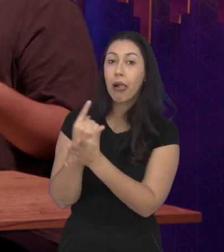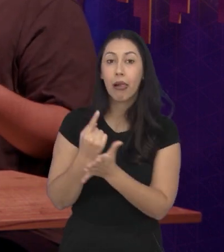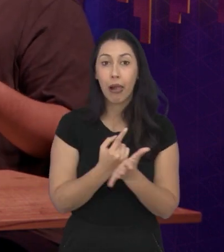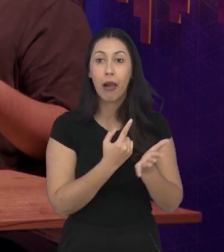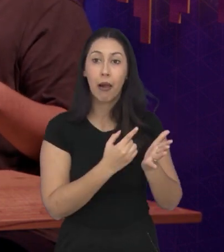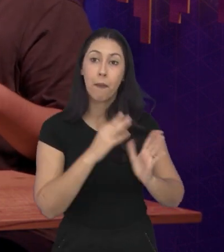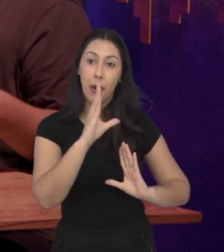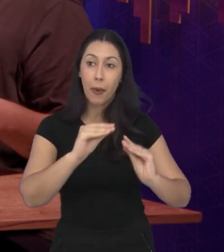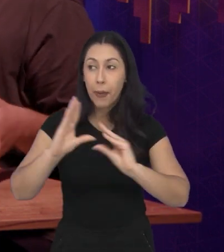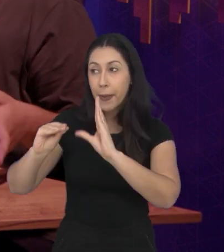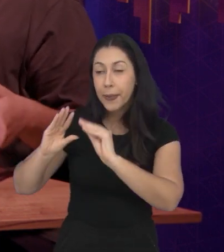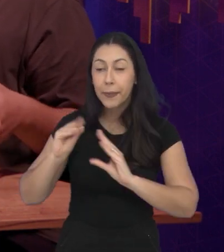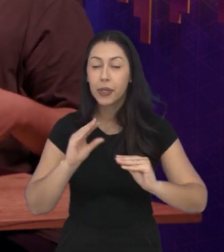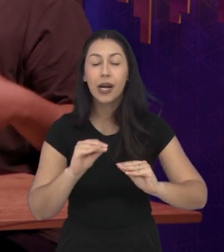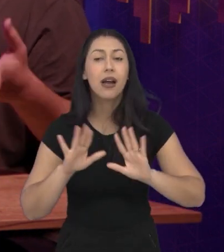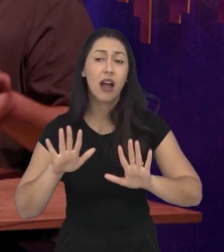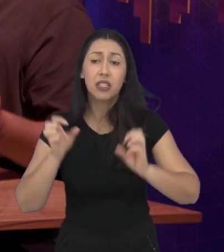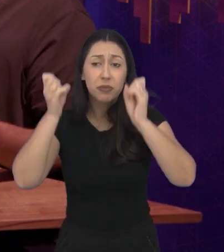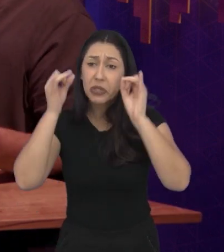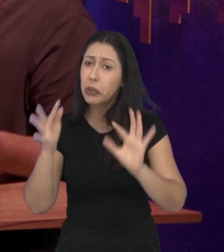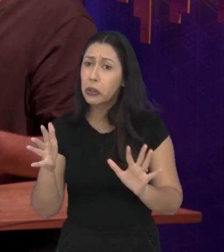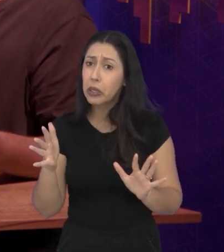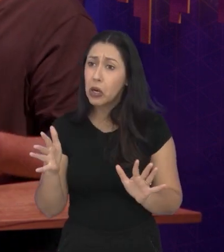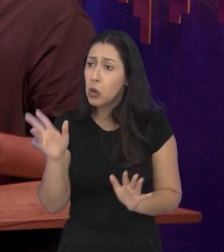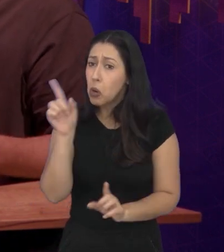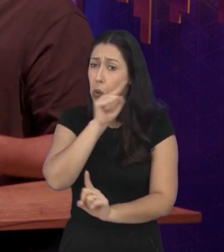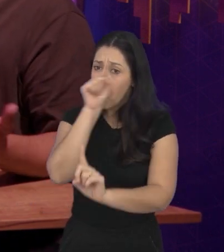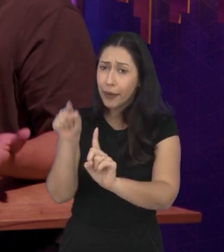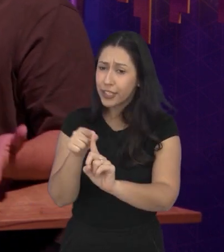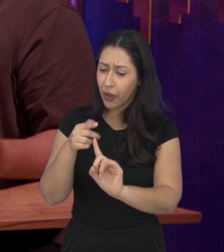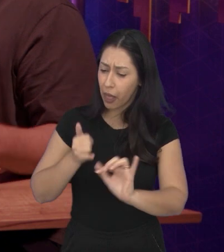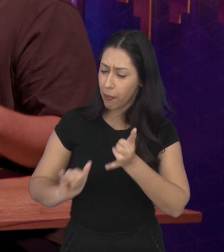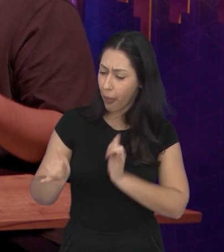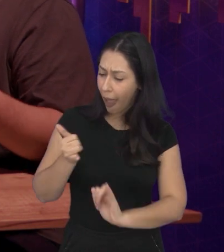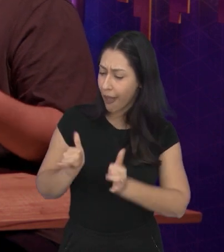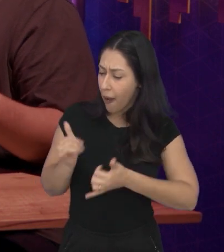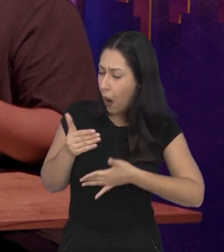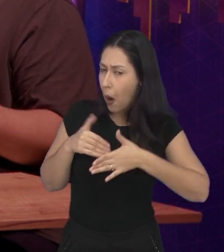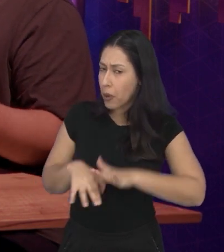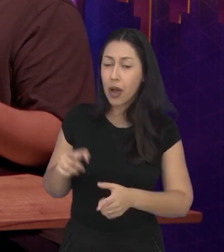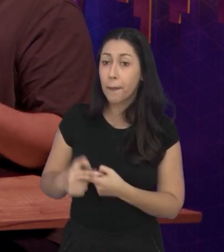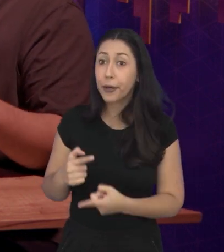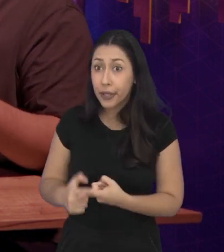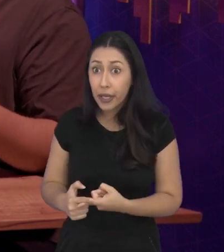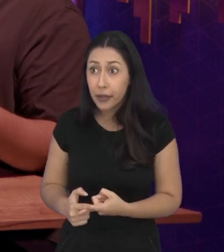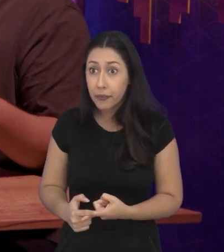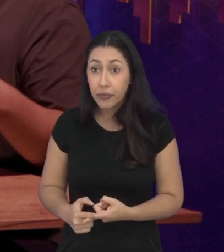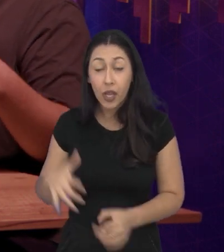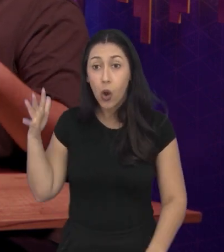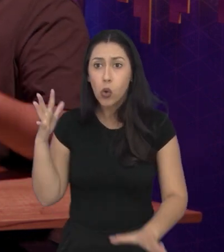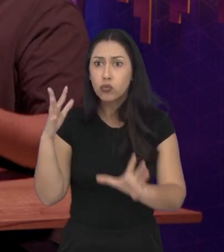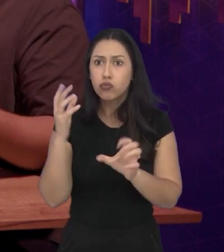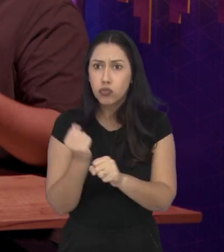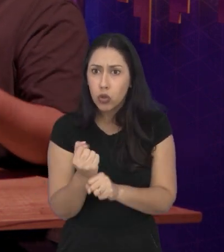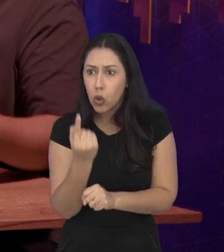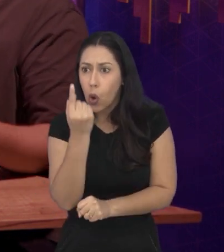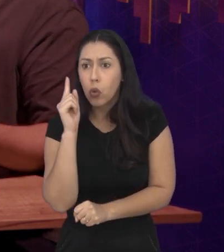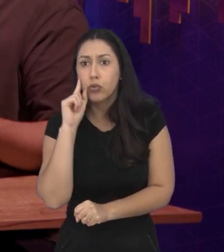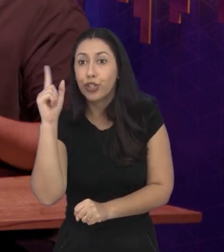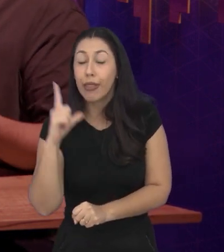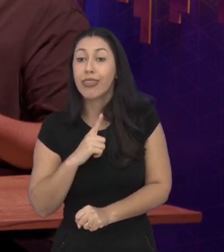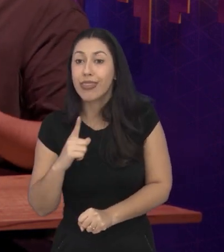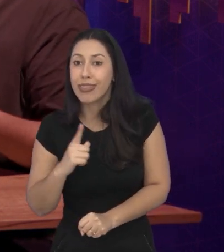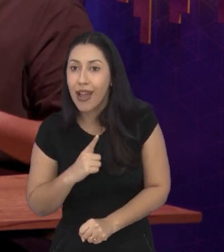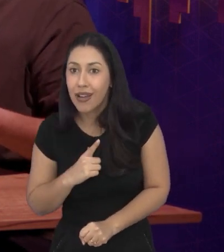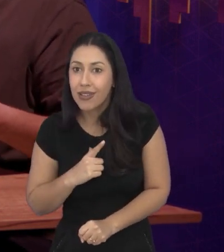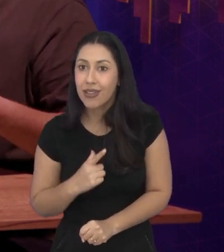sociais. certo. E aí ele disse que é para poupar mesmo a energia. Ele até disse que são 2.500 decisões, ali, escolhas que a